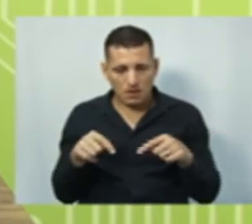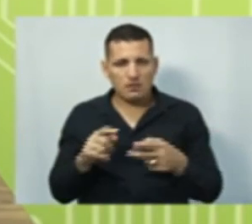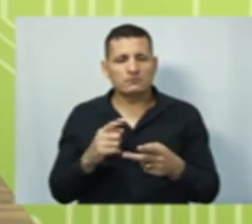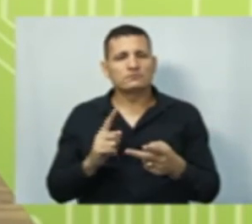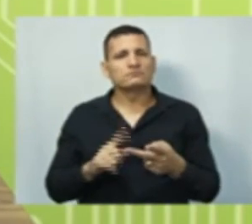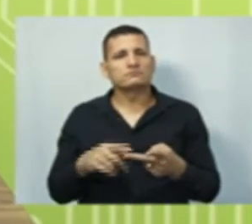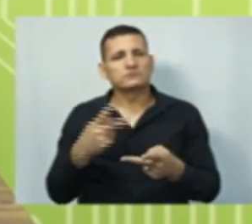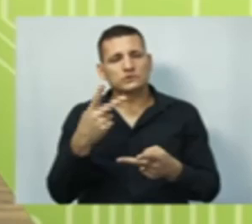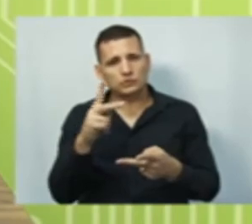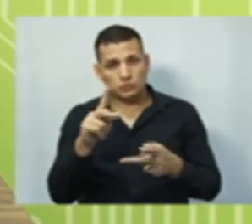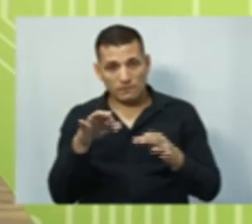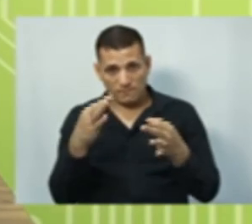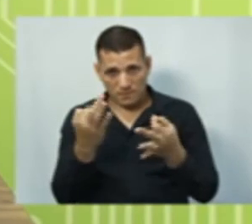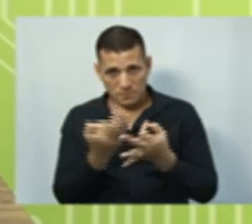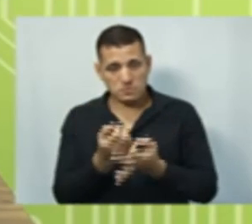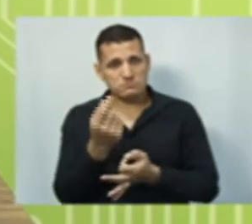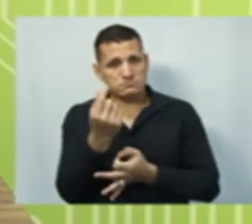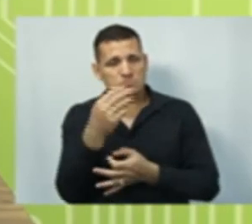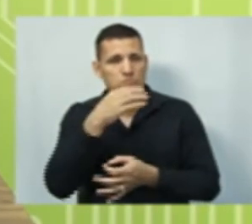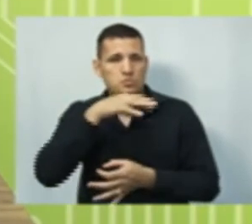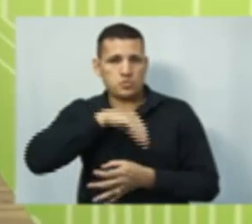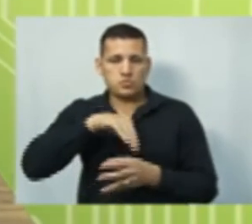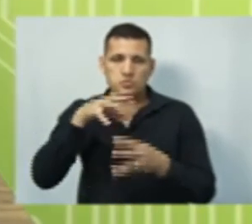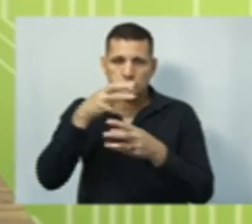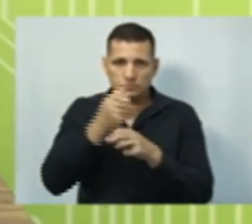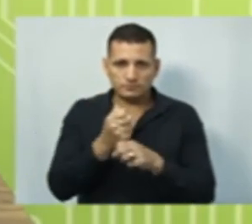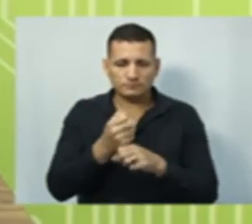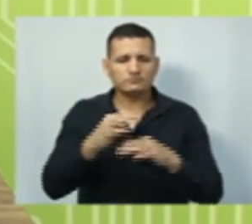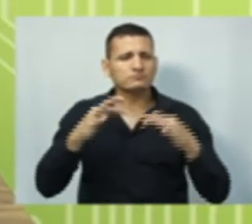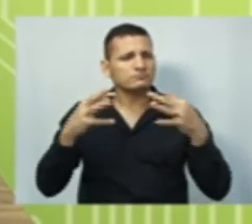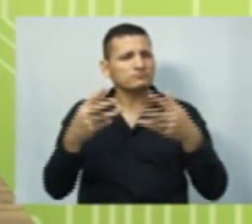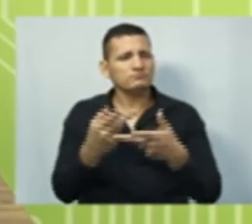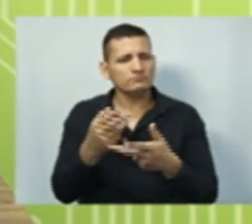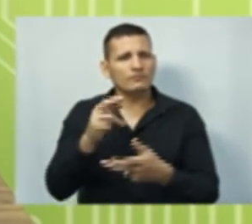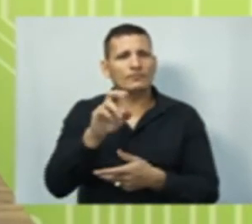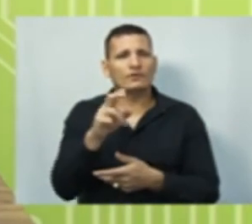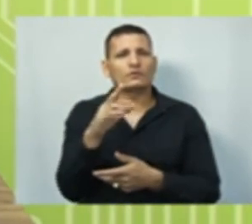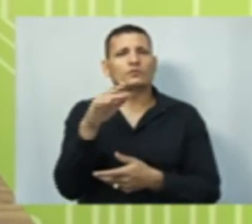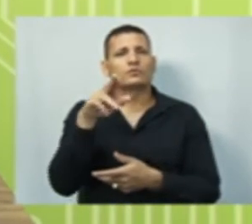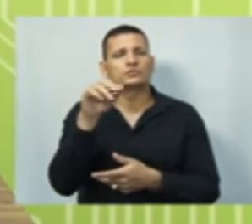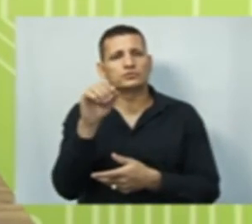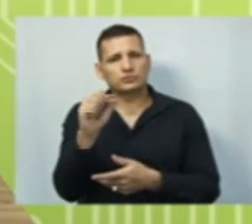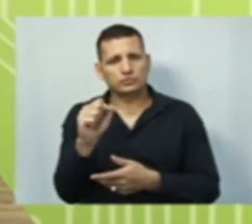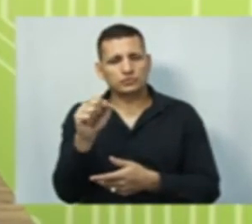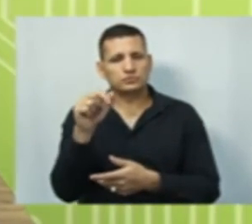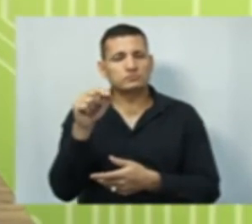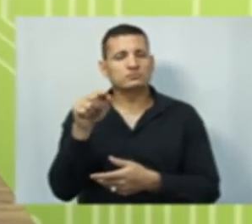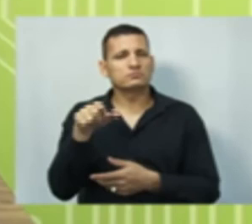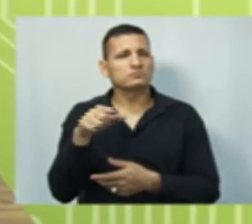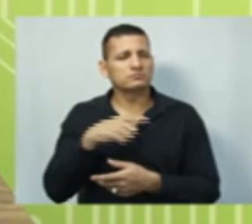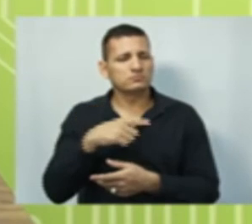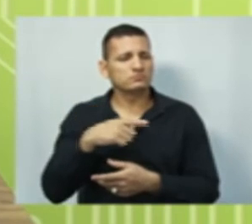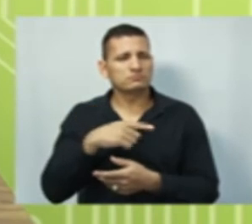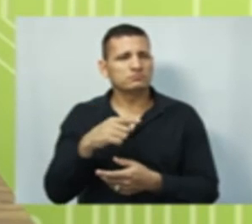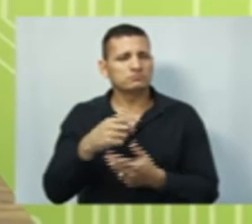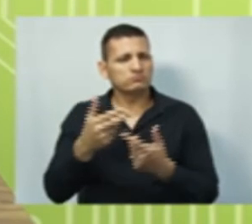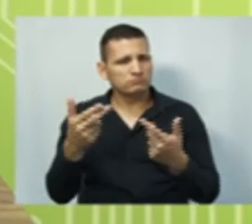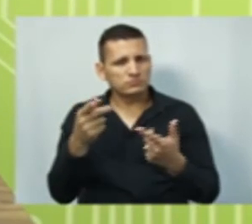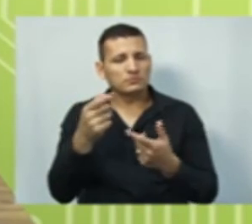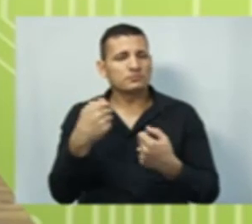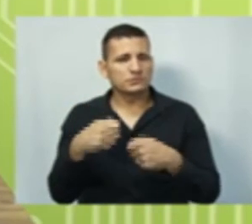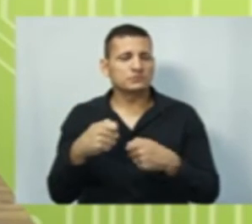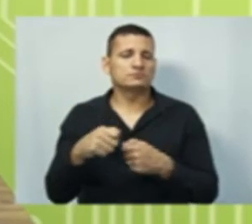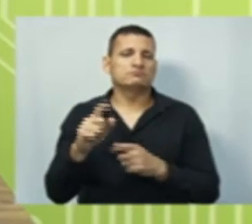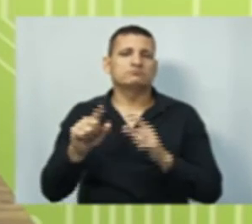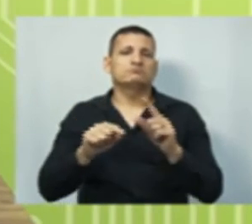a sua família tem, ou todos os recursos que têm um fim e tem muitas coisas para a gente fazer com eles, nós precisamos sim escolher muito